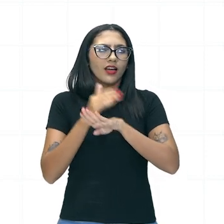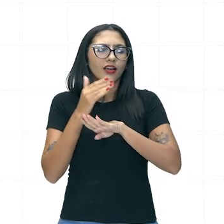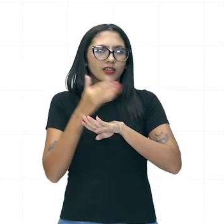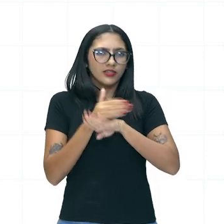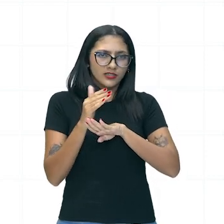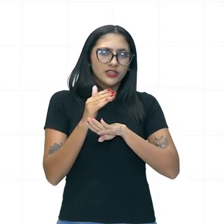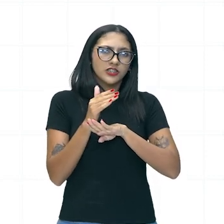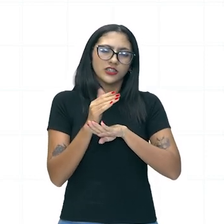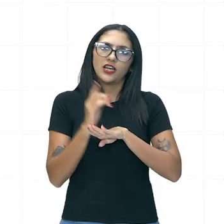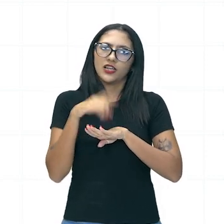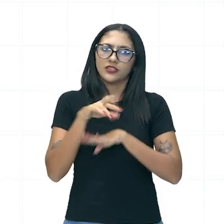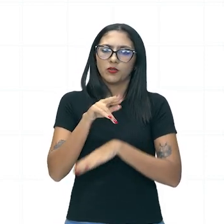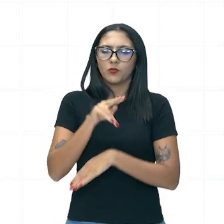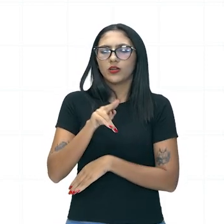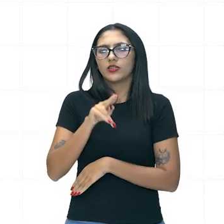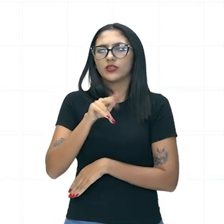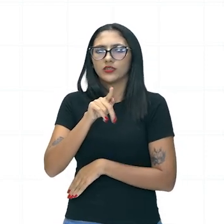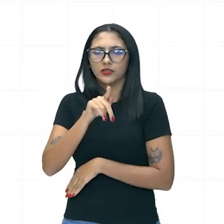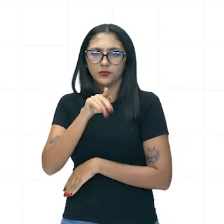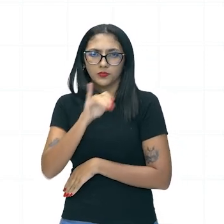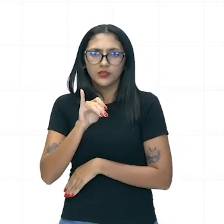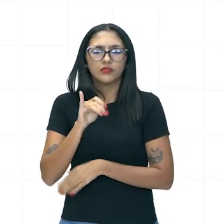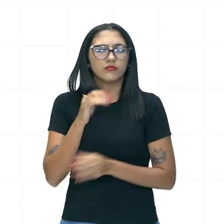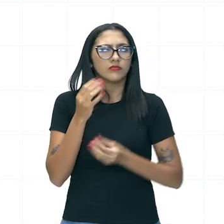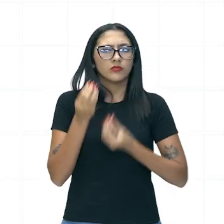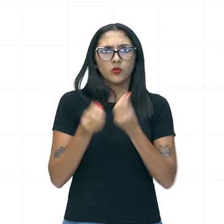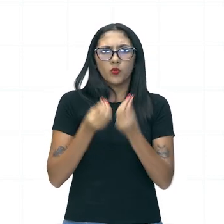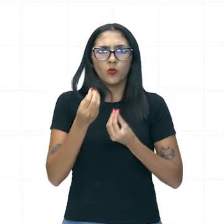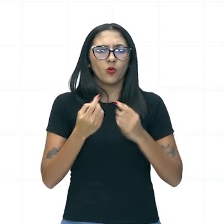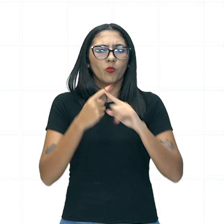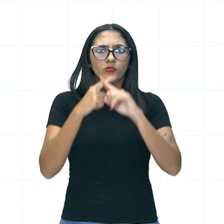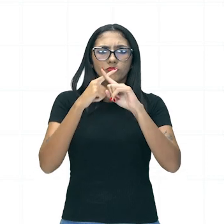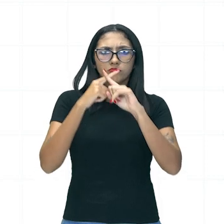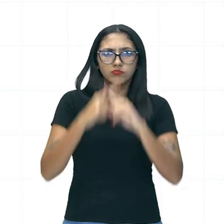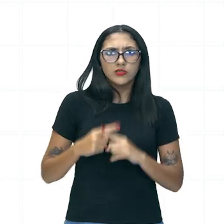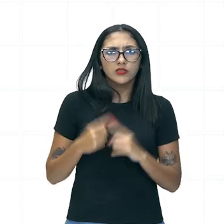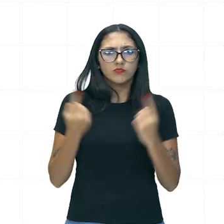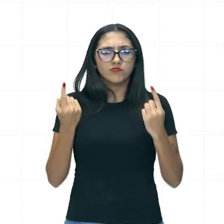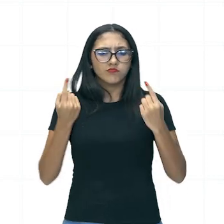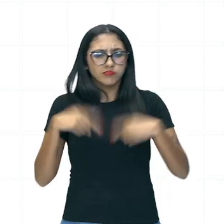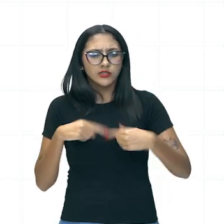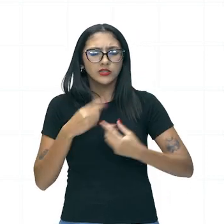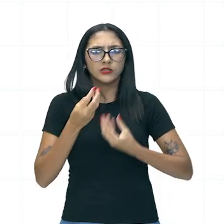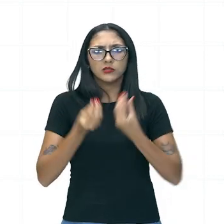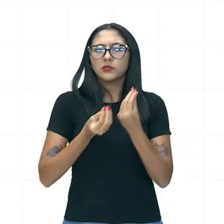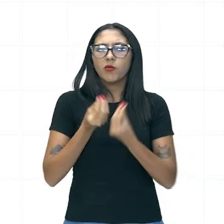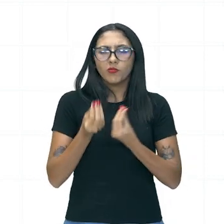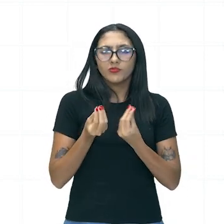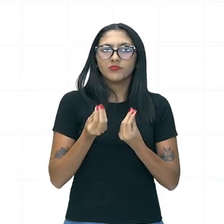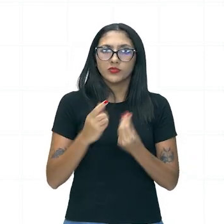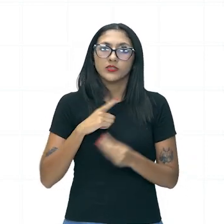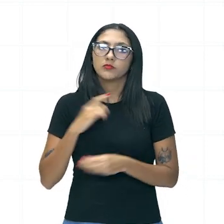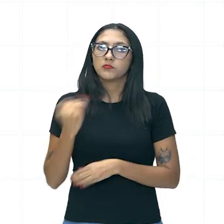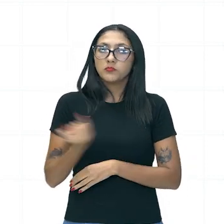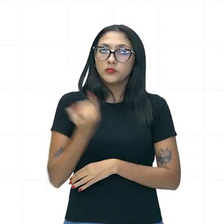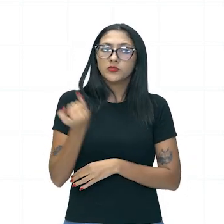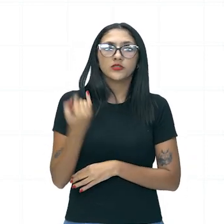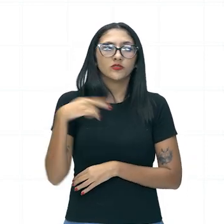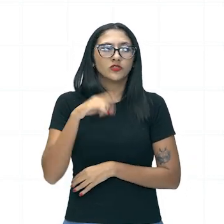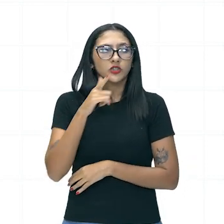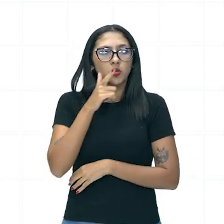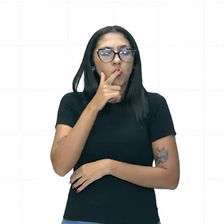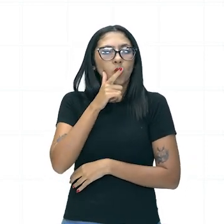o rugby, como é que é essa partida, qual é a dinâmica desse jogo. Então vai ser super importante vocês